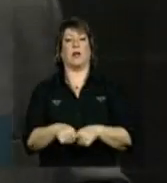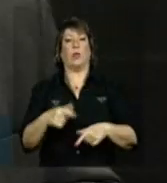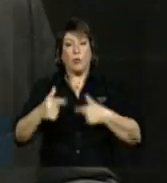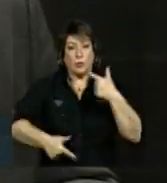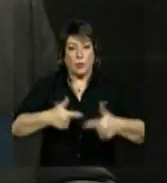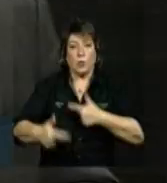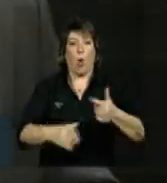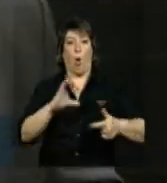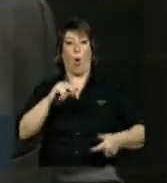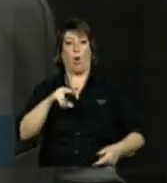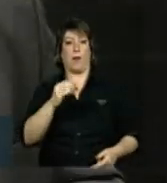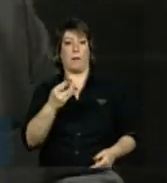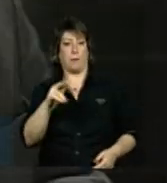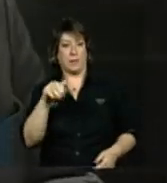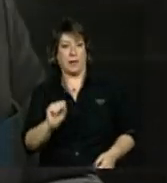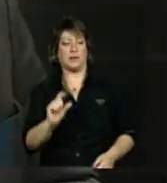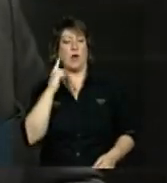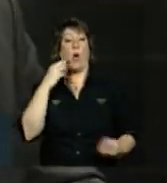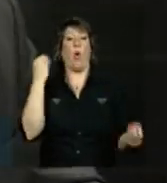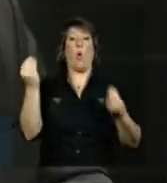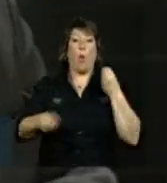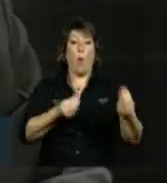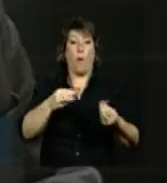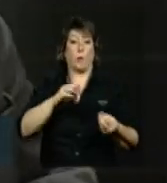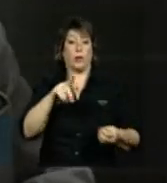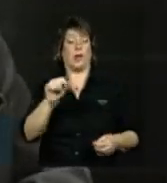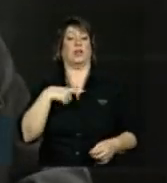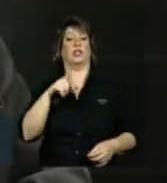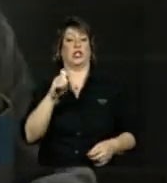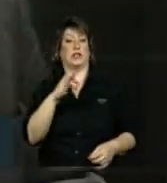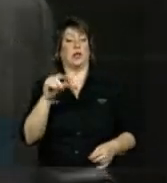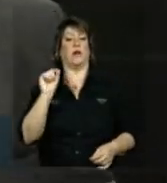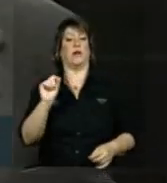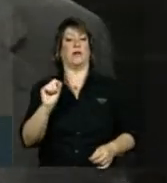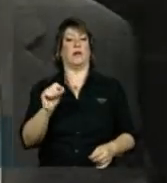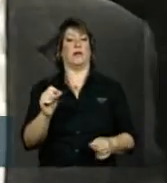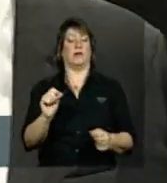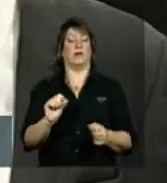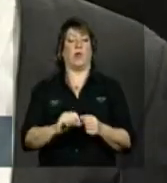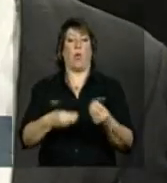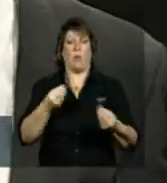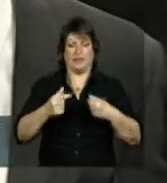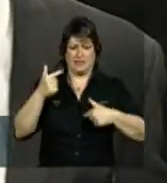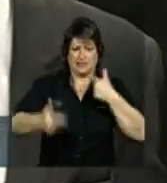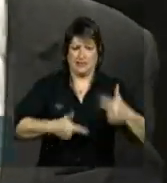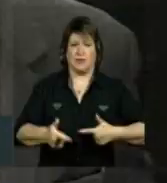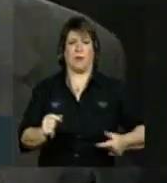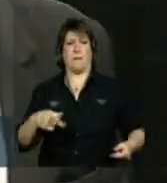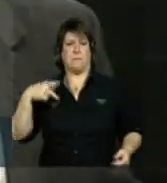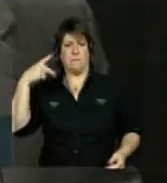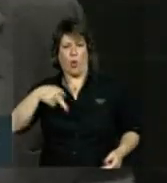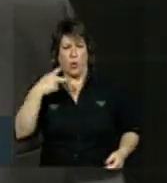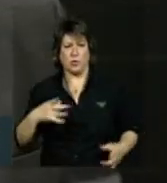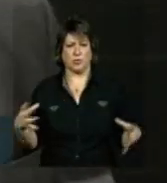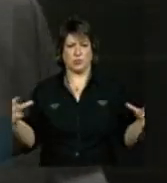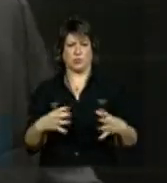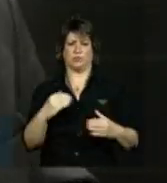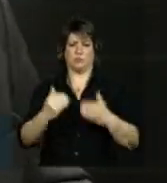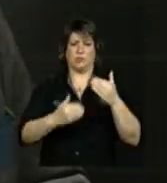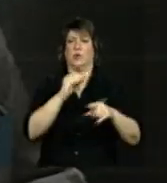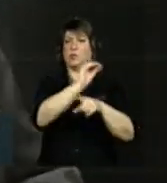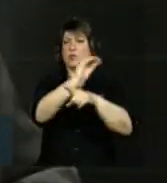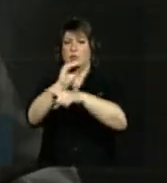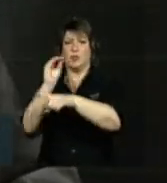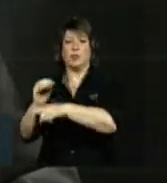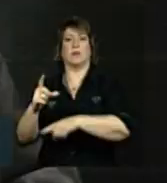perseguir a Conabras como modelo de gestão, como modelo de eficiência, como política de armazenamento, como política de abastecimento que